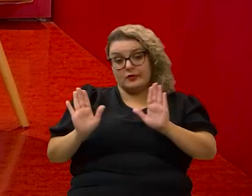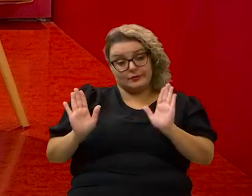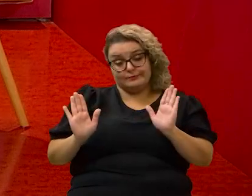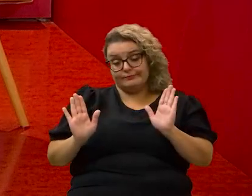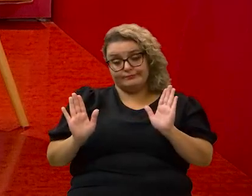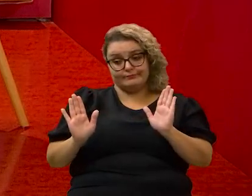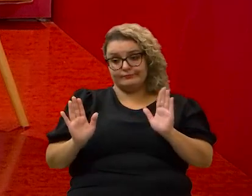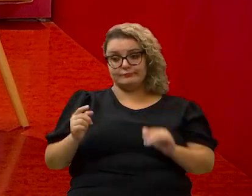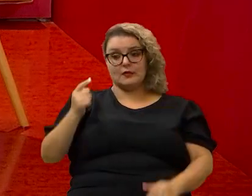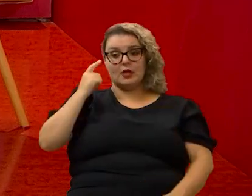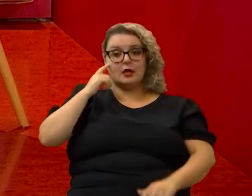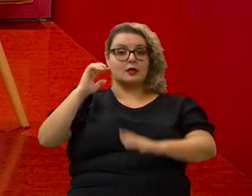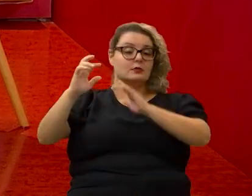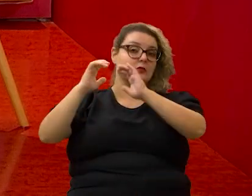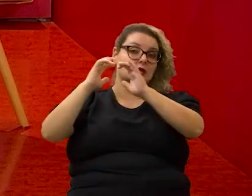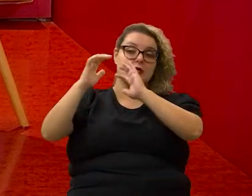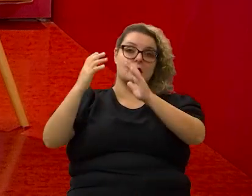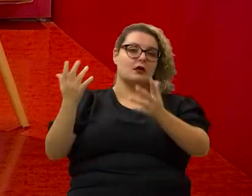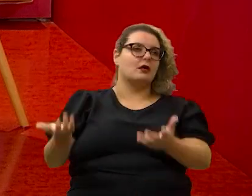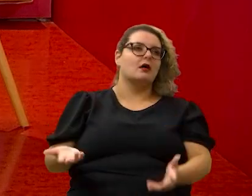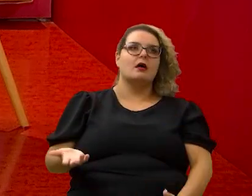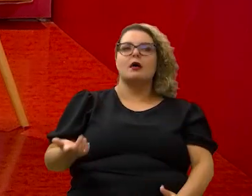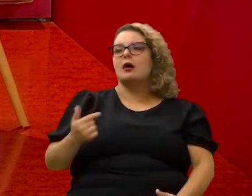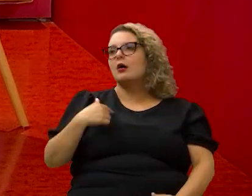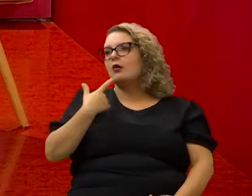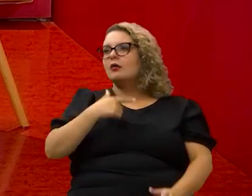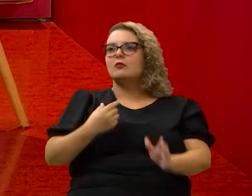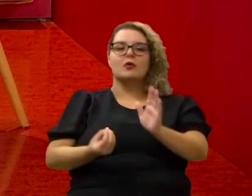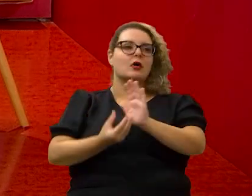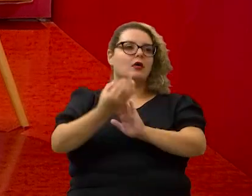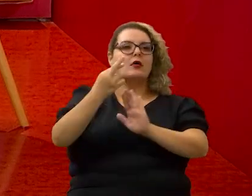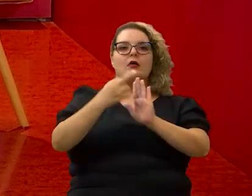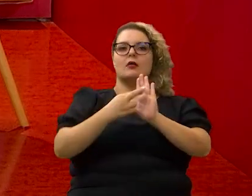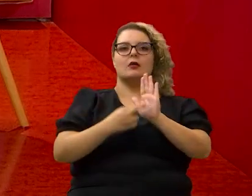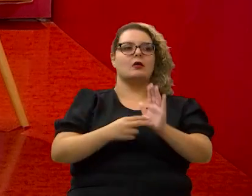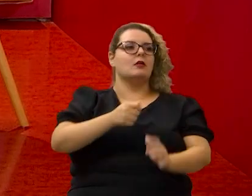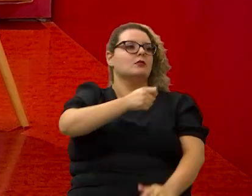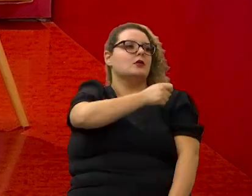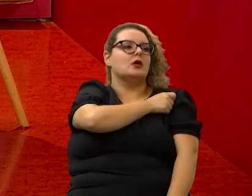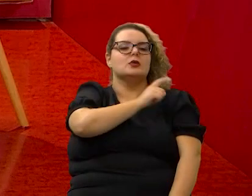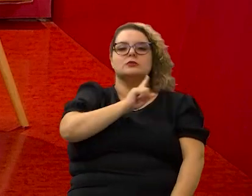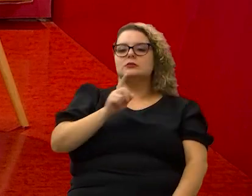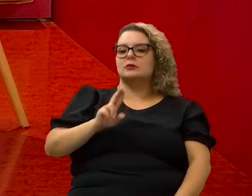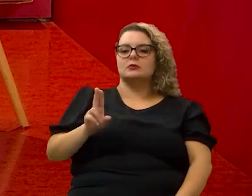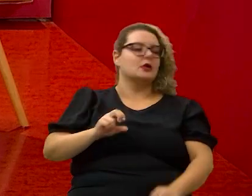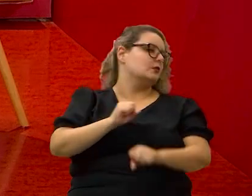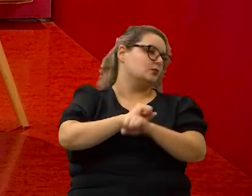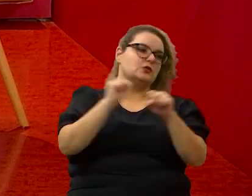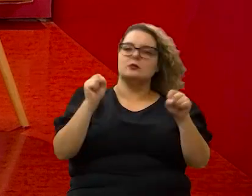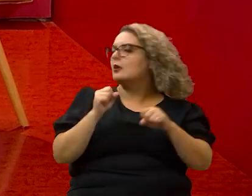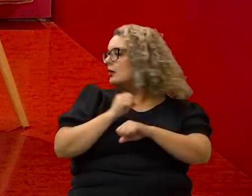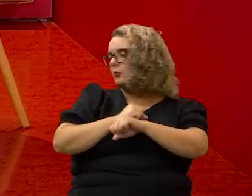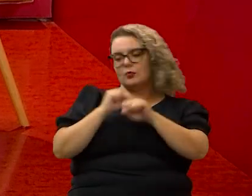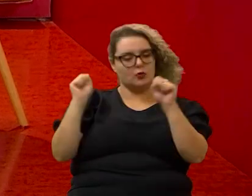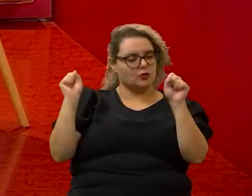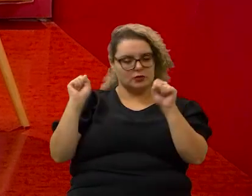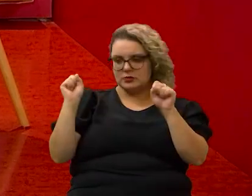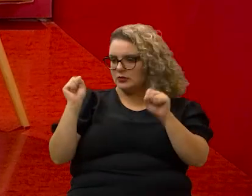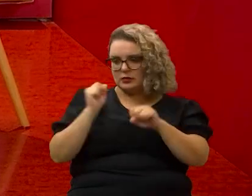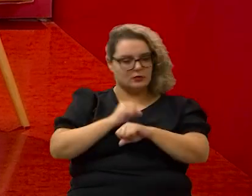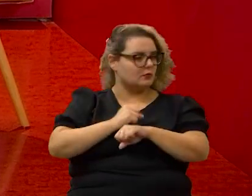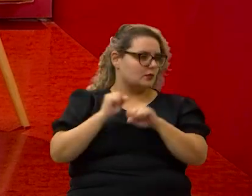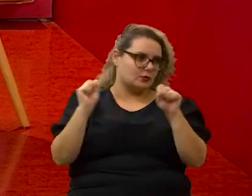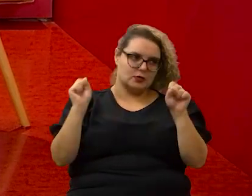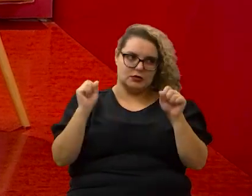Não adianta imaginar que nós vamos criar regras para os alunos não usarem. Impossível.